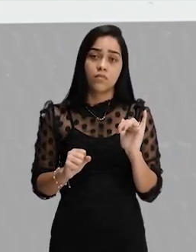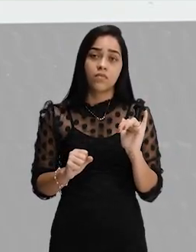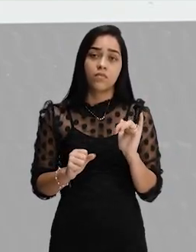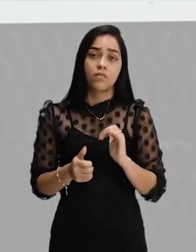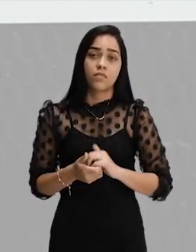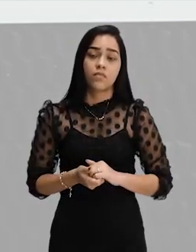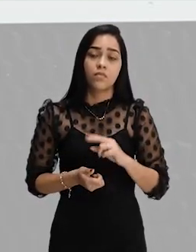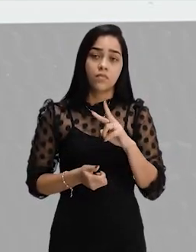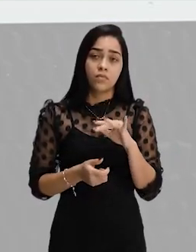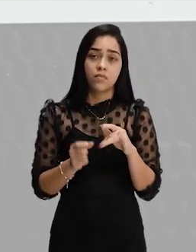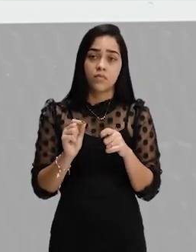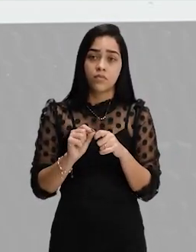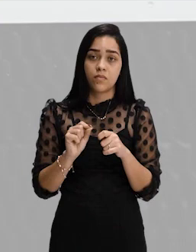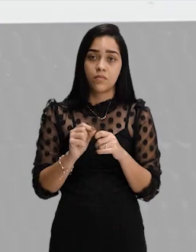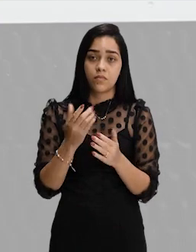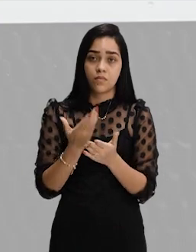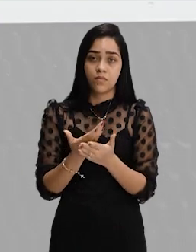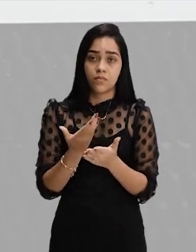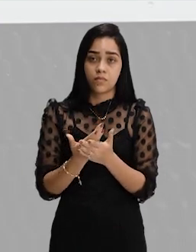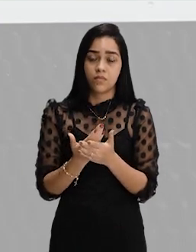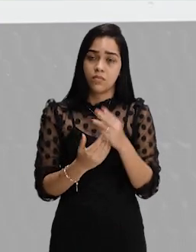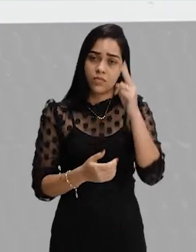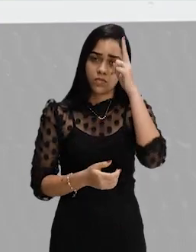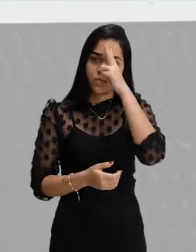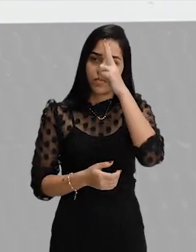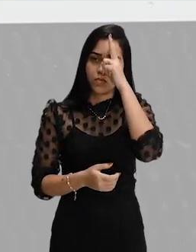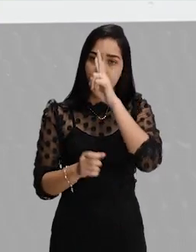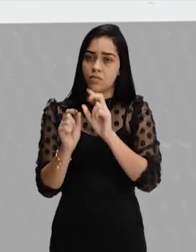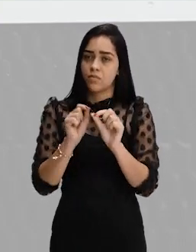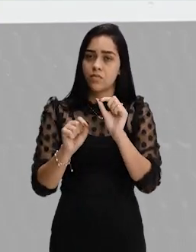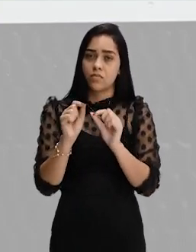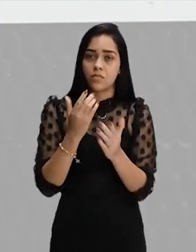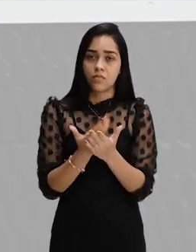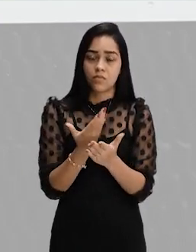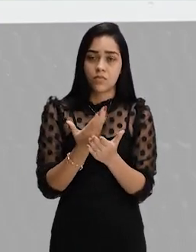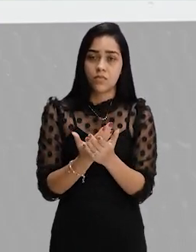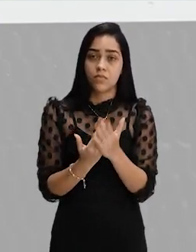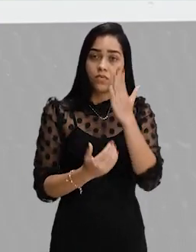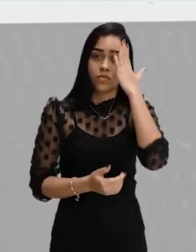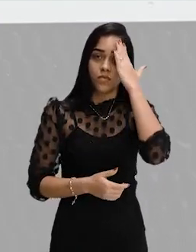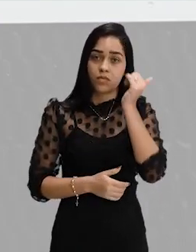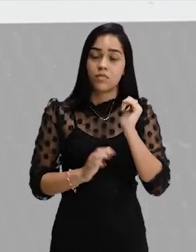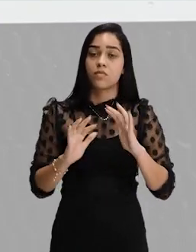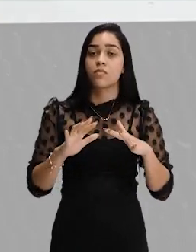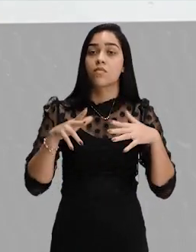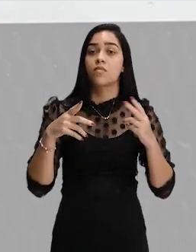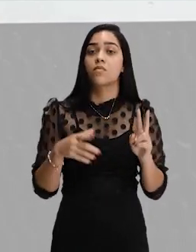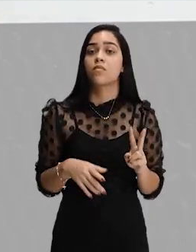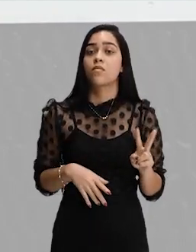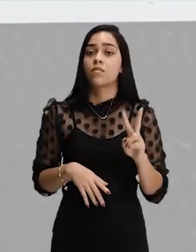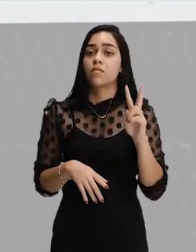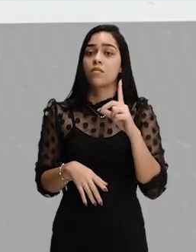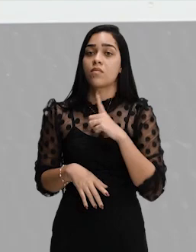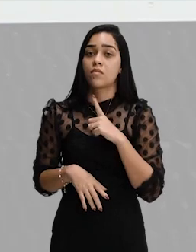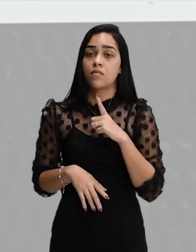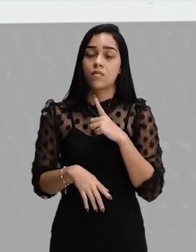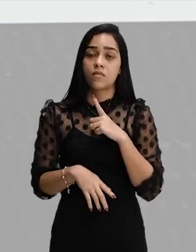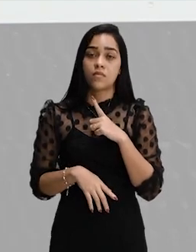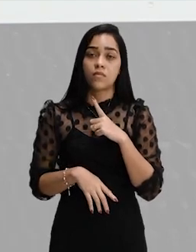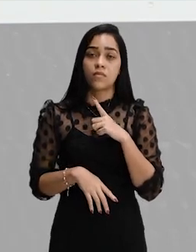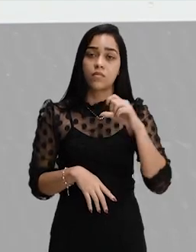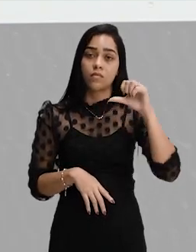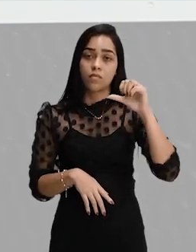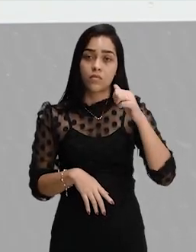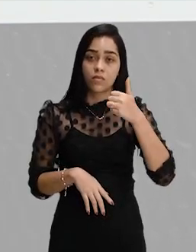vai fazer o estudo do sinal da função. Lembrando que estudar o sinal da função é saber quais valores têm imagem positiva ou negativa